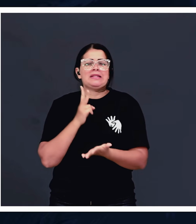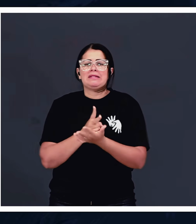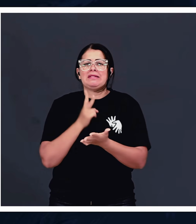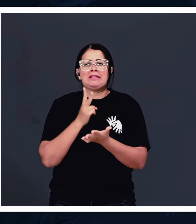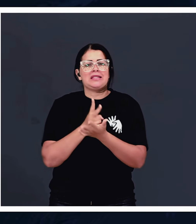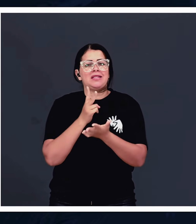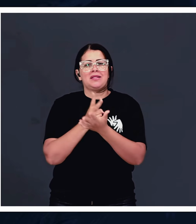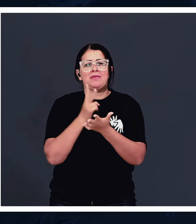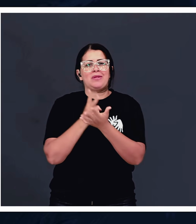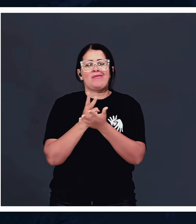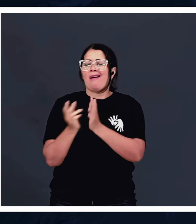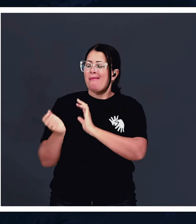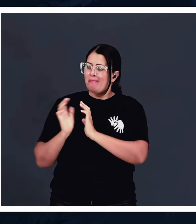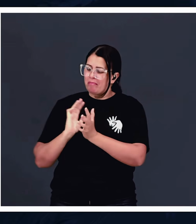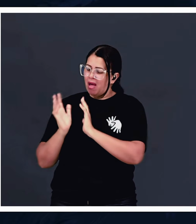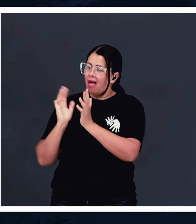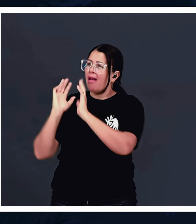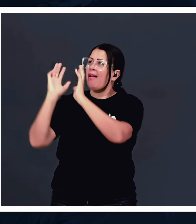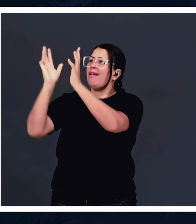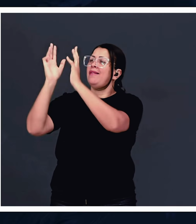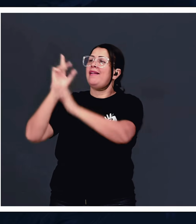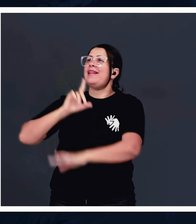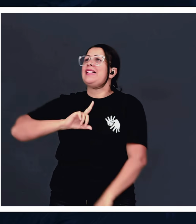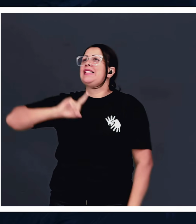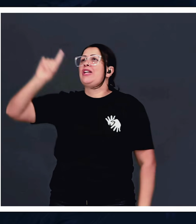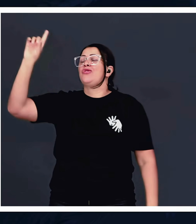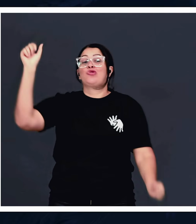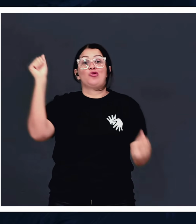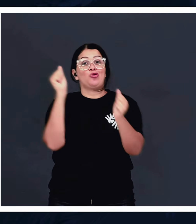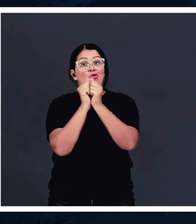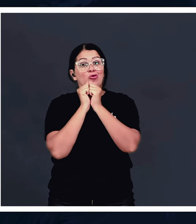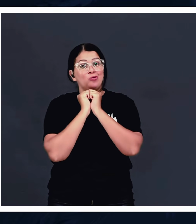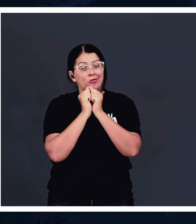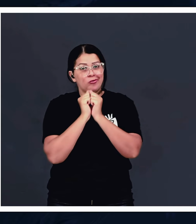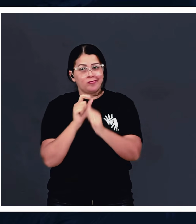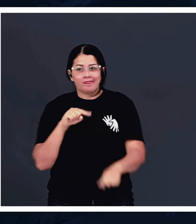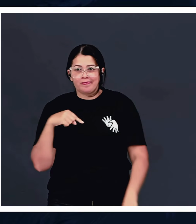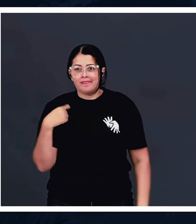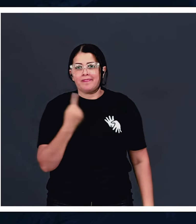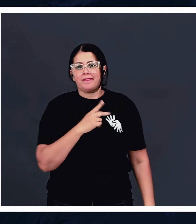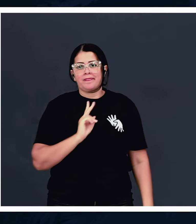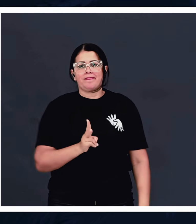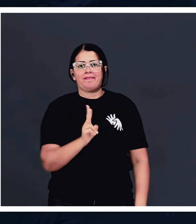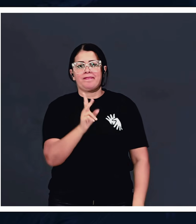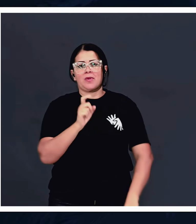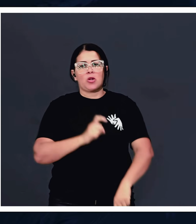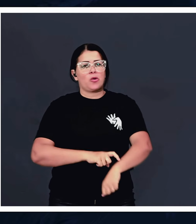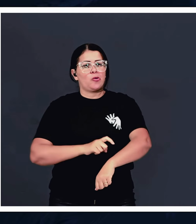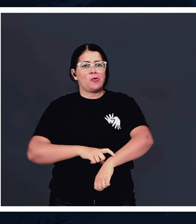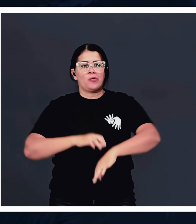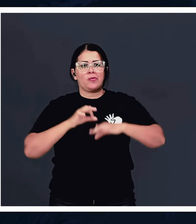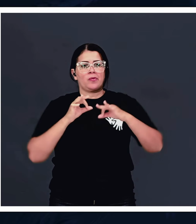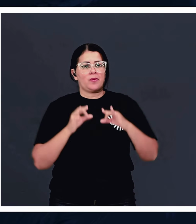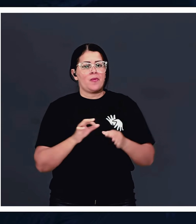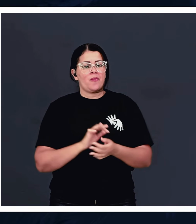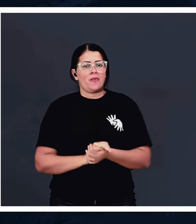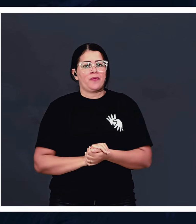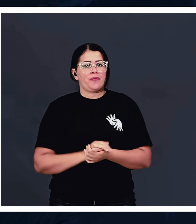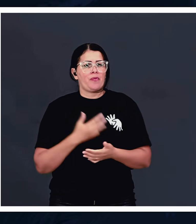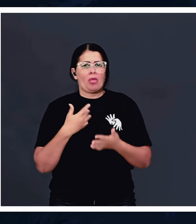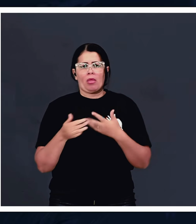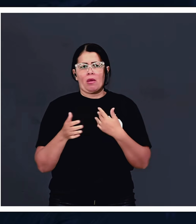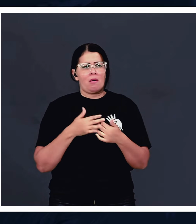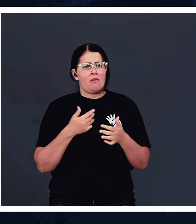falando com o Espírito Santo, que é Deus conosco, presente, em todo o tempo. Não é quando